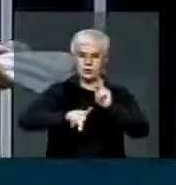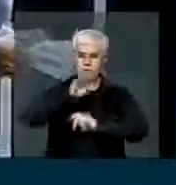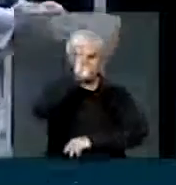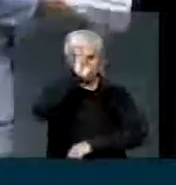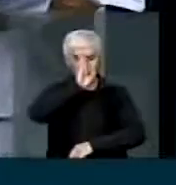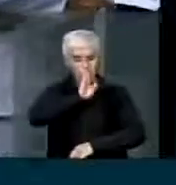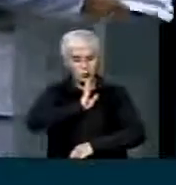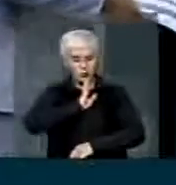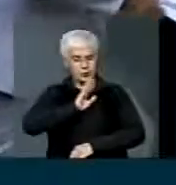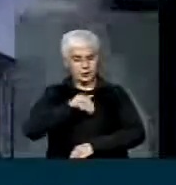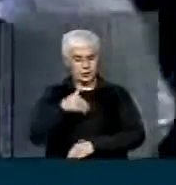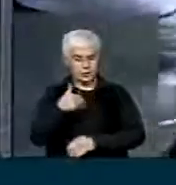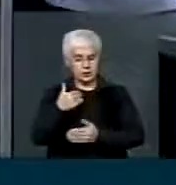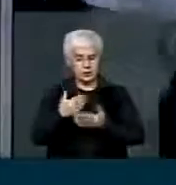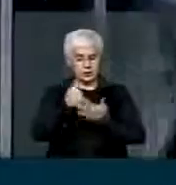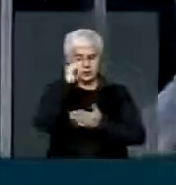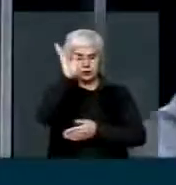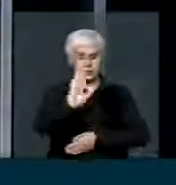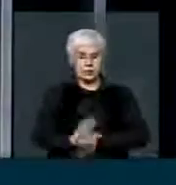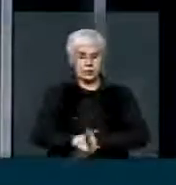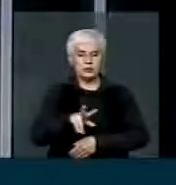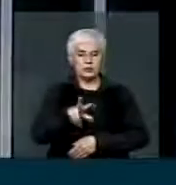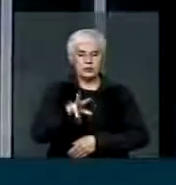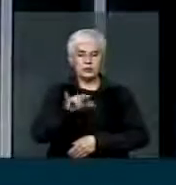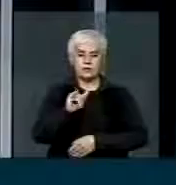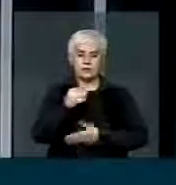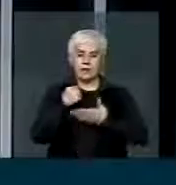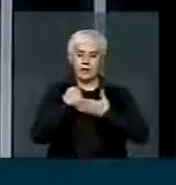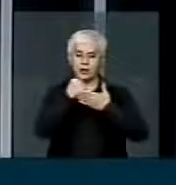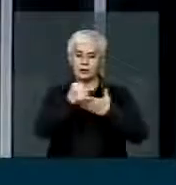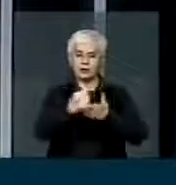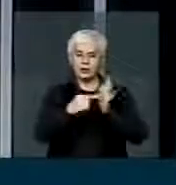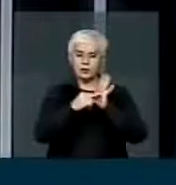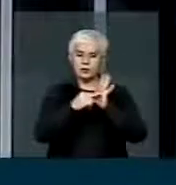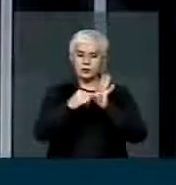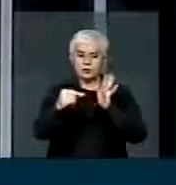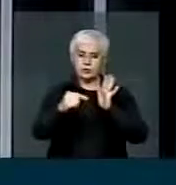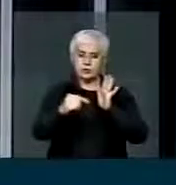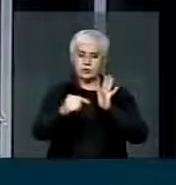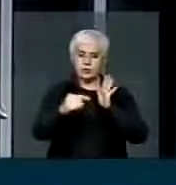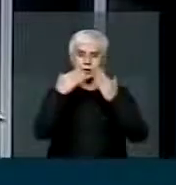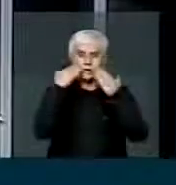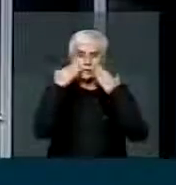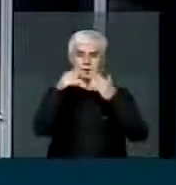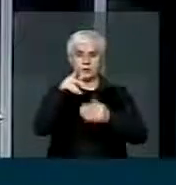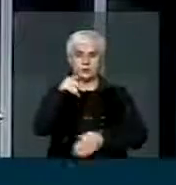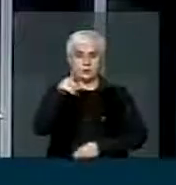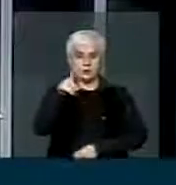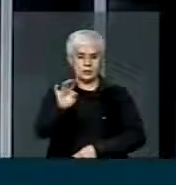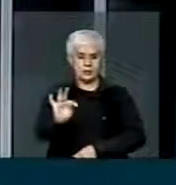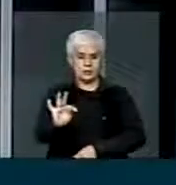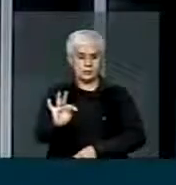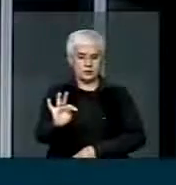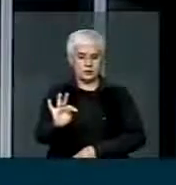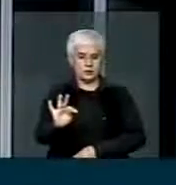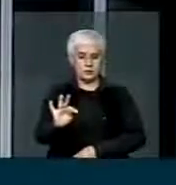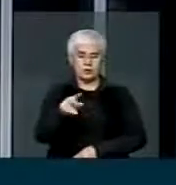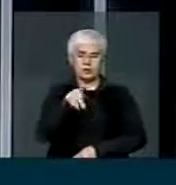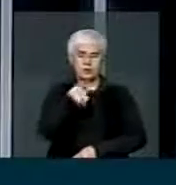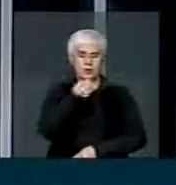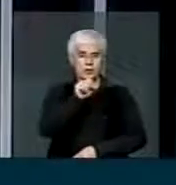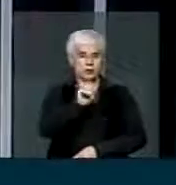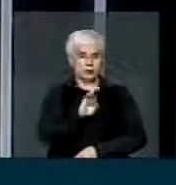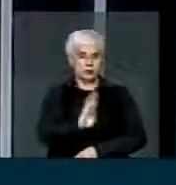brasileira vai ser a favor do destaque apresentado pelo PDT. O